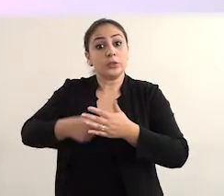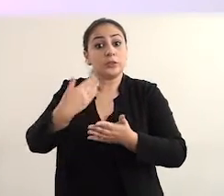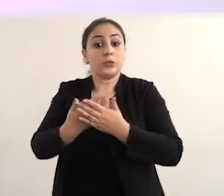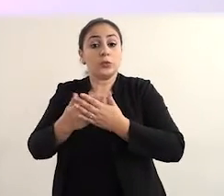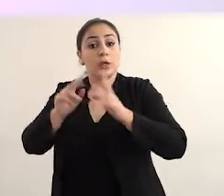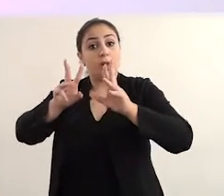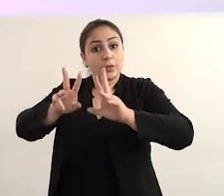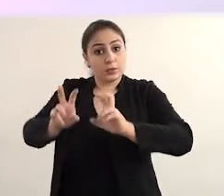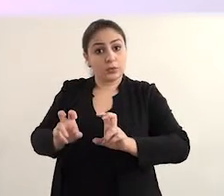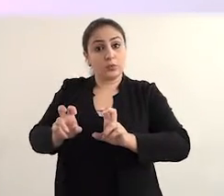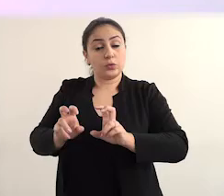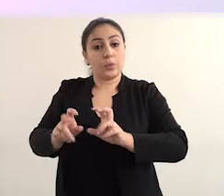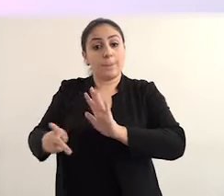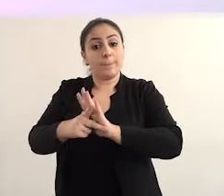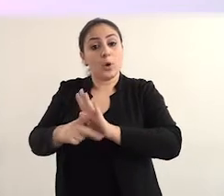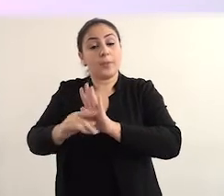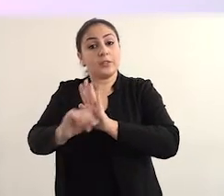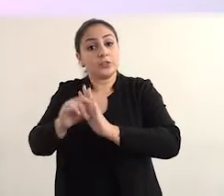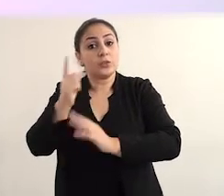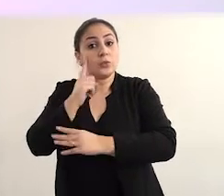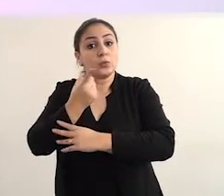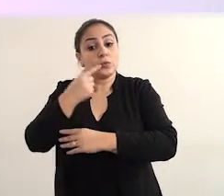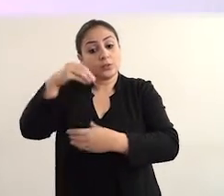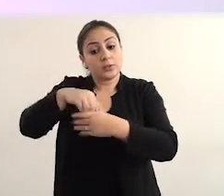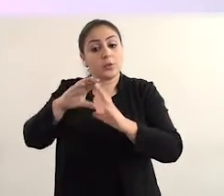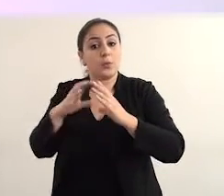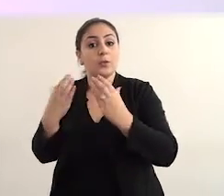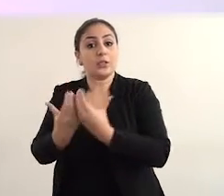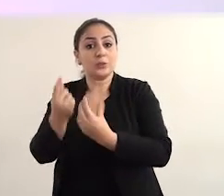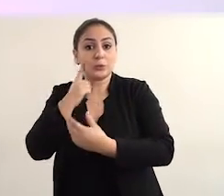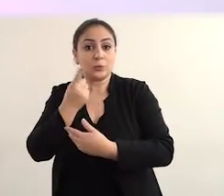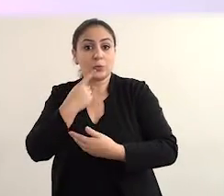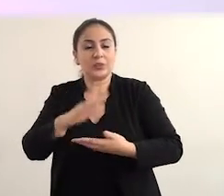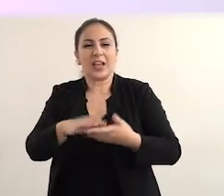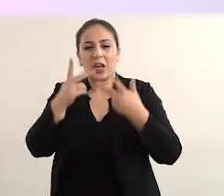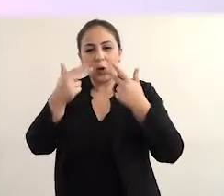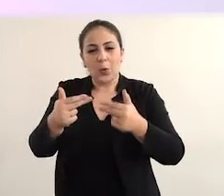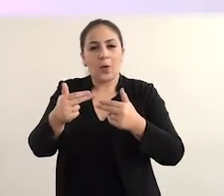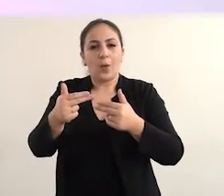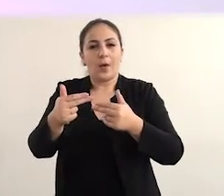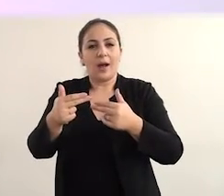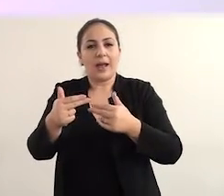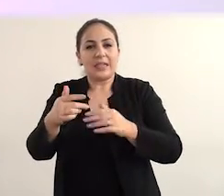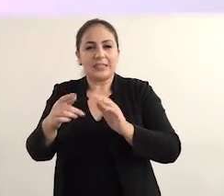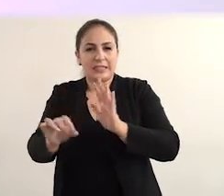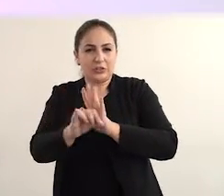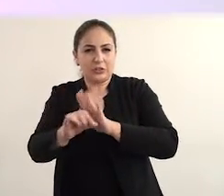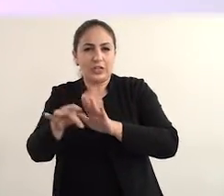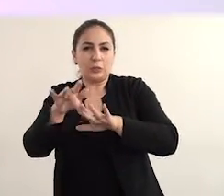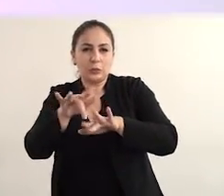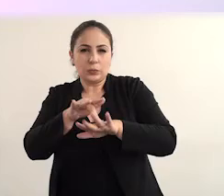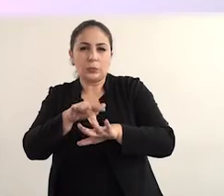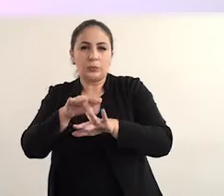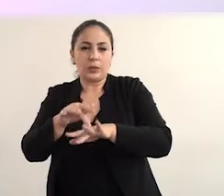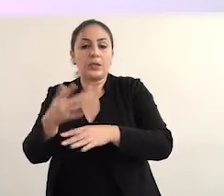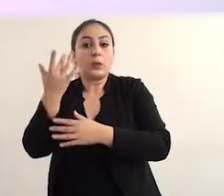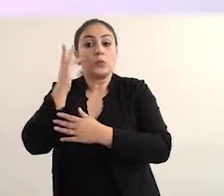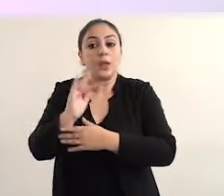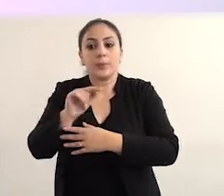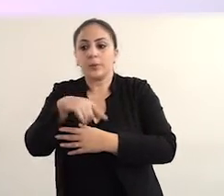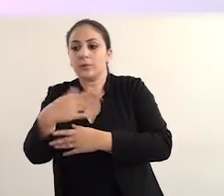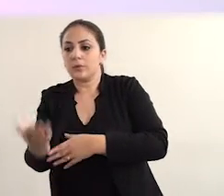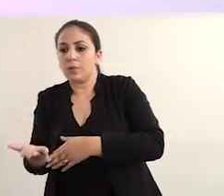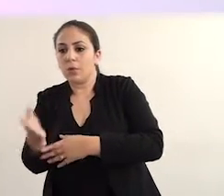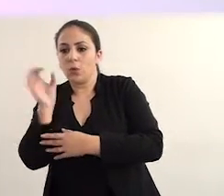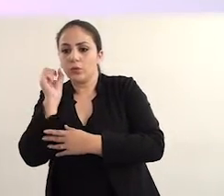questão da identidade surda na comunidade, né? Identidade flutuante, que ela não sabe nem se ela é ouvinte, nem se ela é surda,